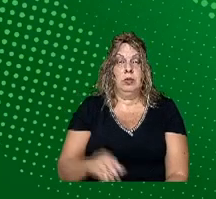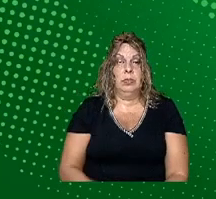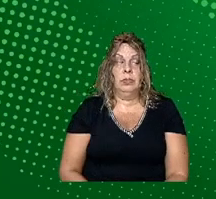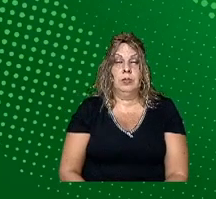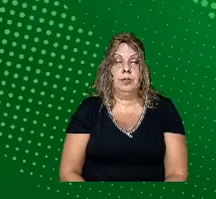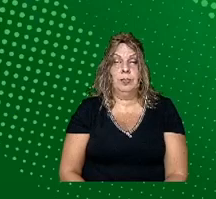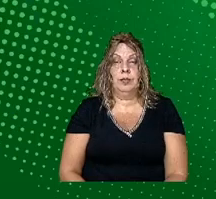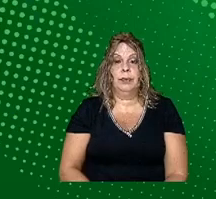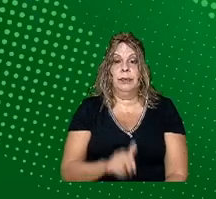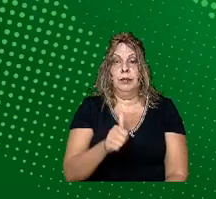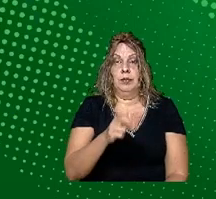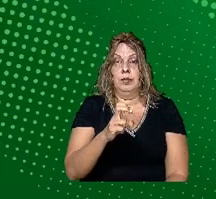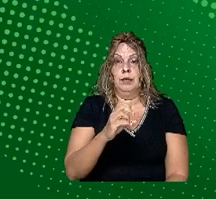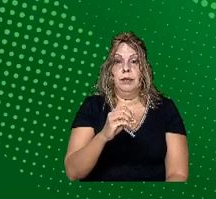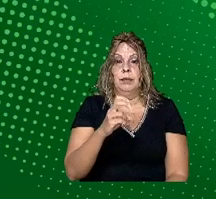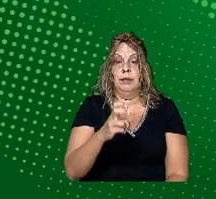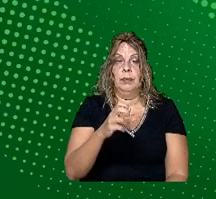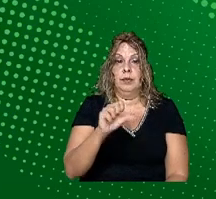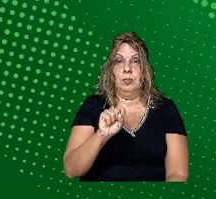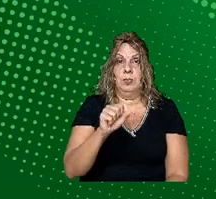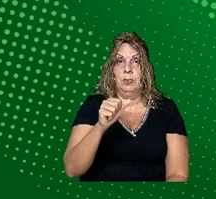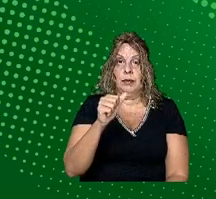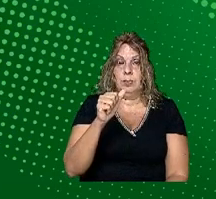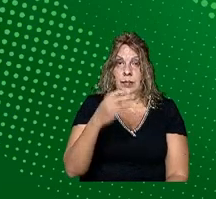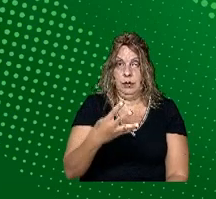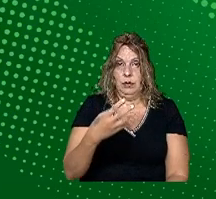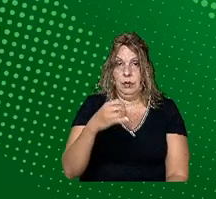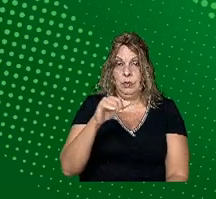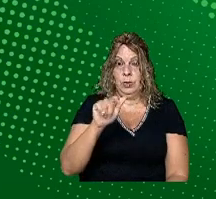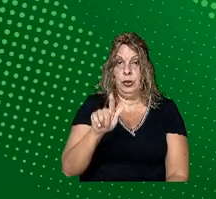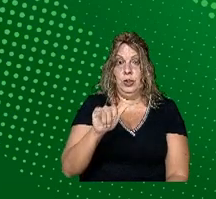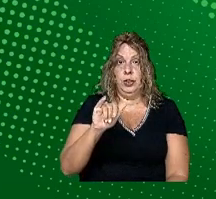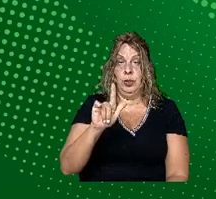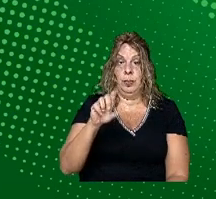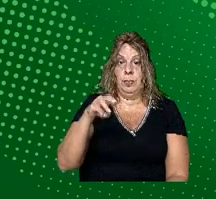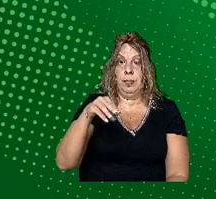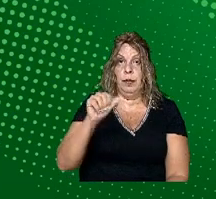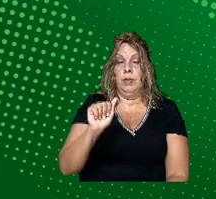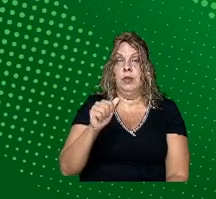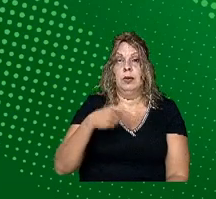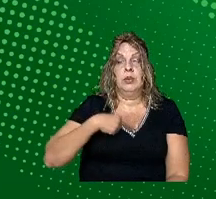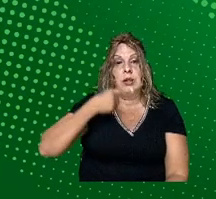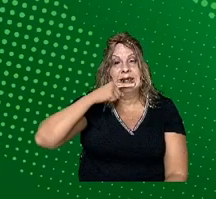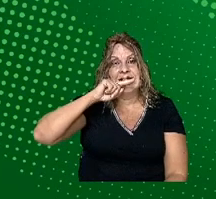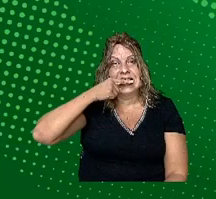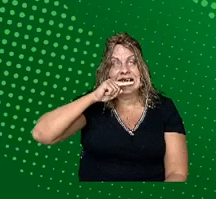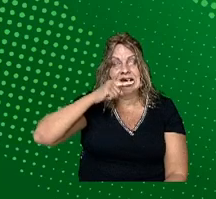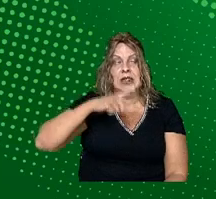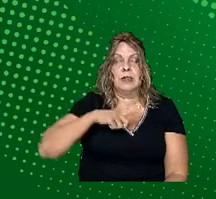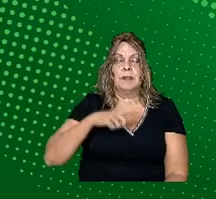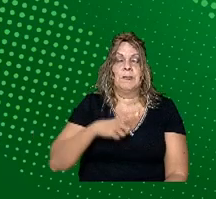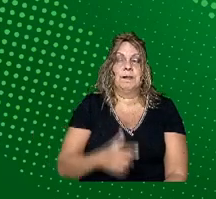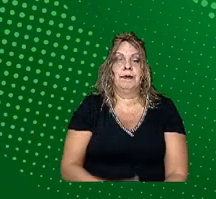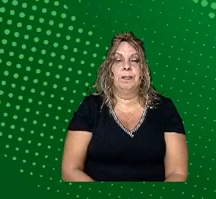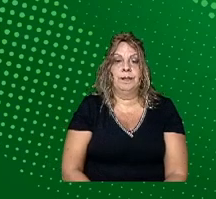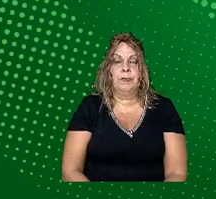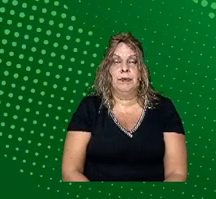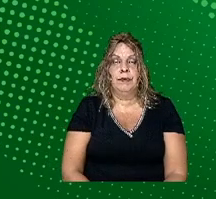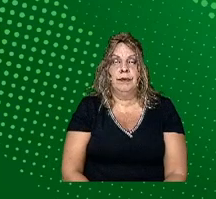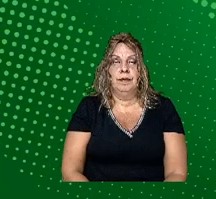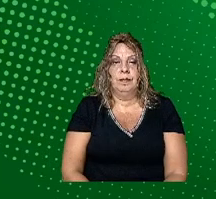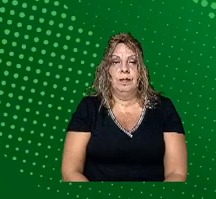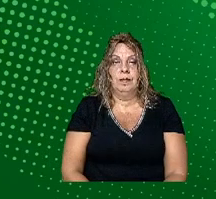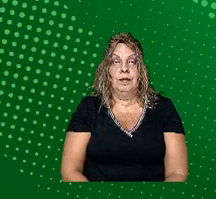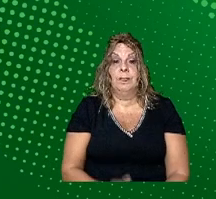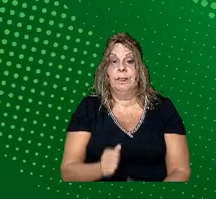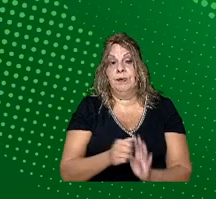vamos lá, 150584, Gilmar Machado, de Maruinha, adquiriu com Dalita, Regional Laranjeiras, parabéns.